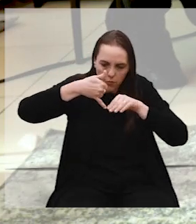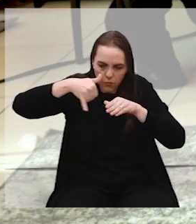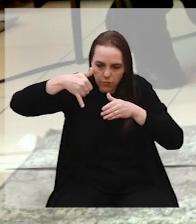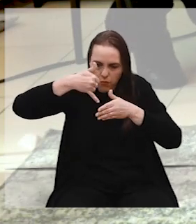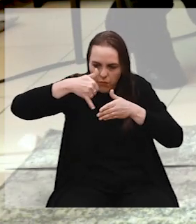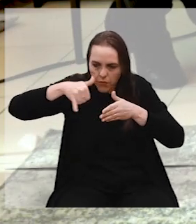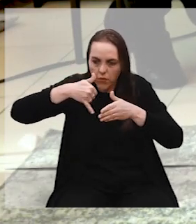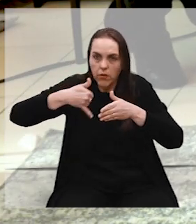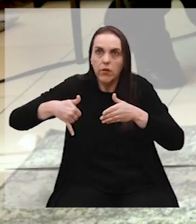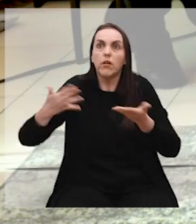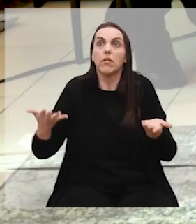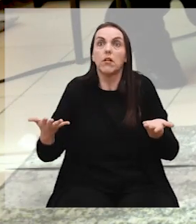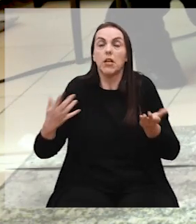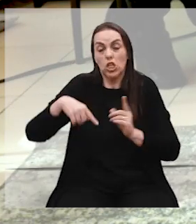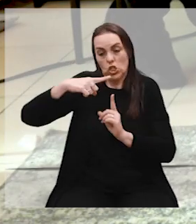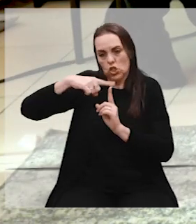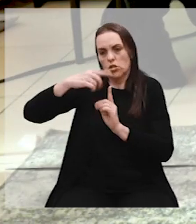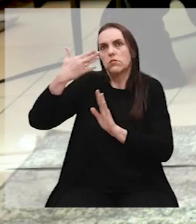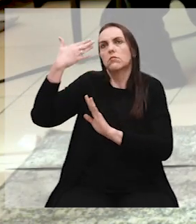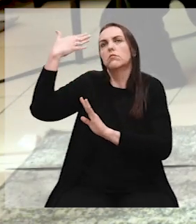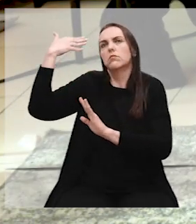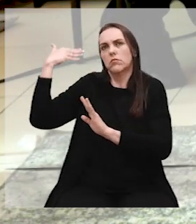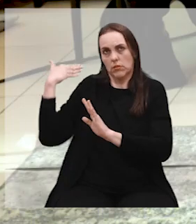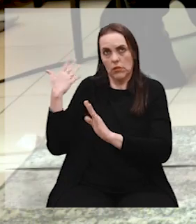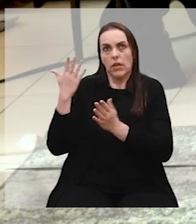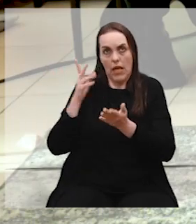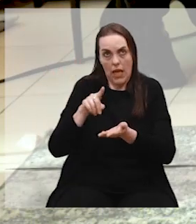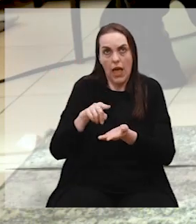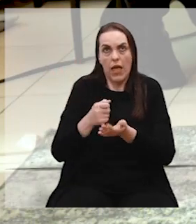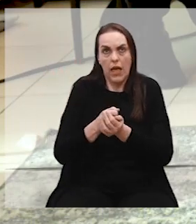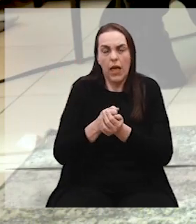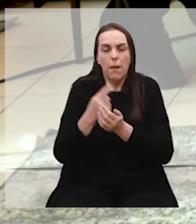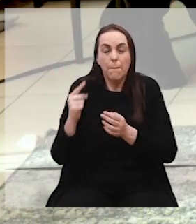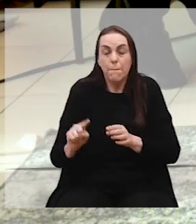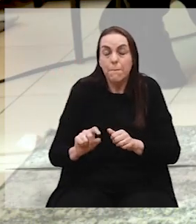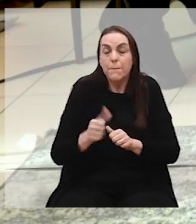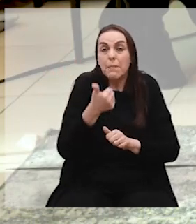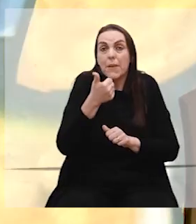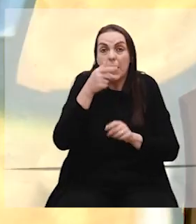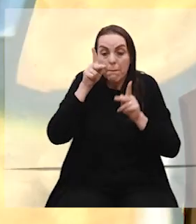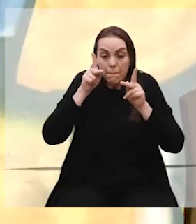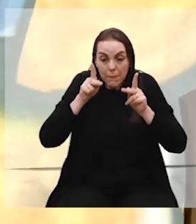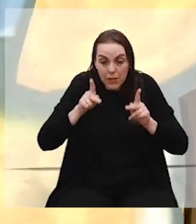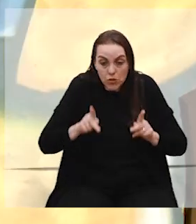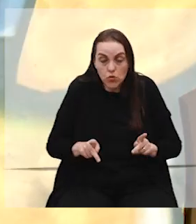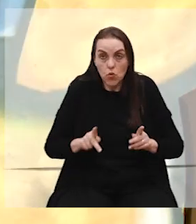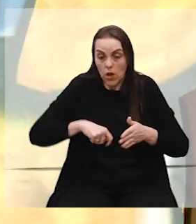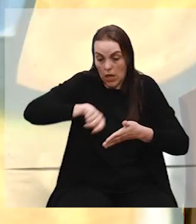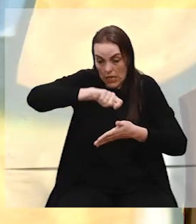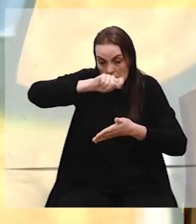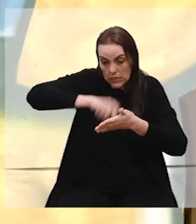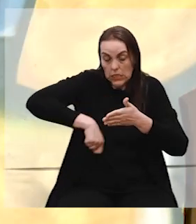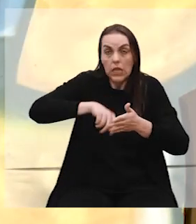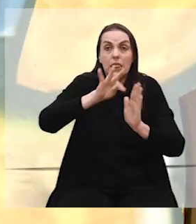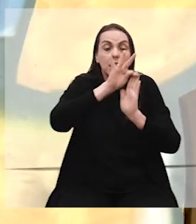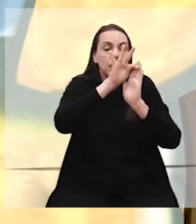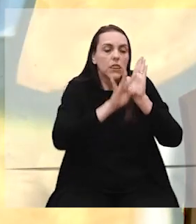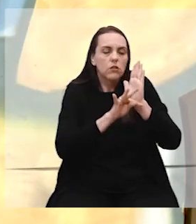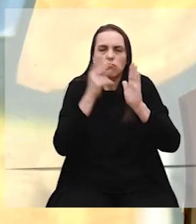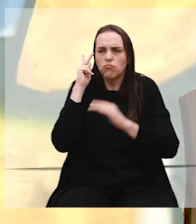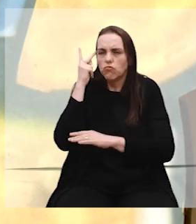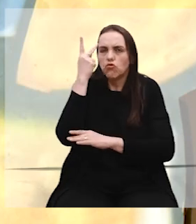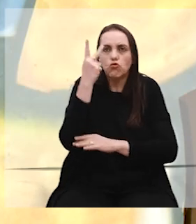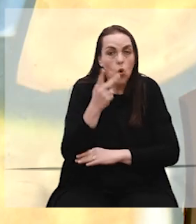que um dia foi um estilo, né? Porque a gente vai trazer para cá em Reduana, primeira pessoa a assinar um texto